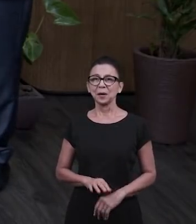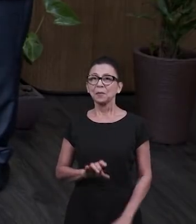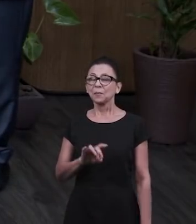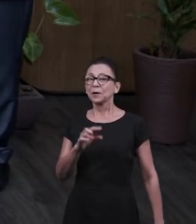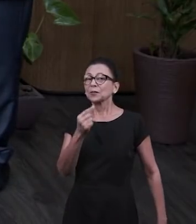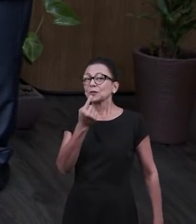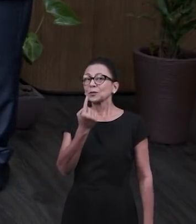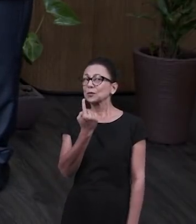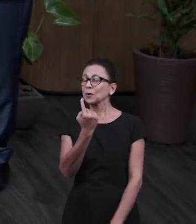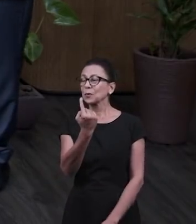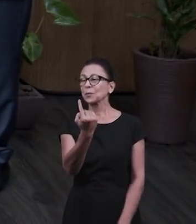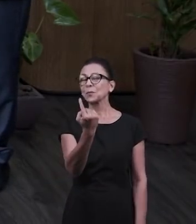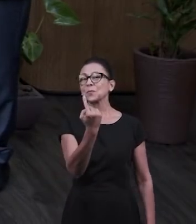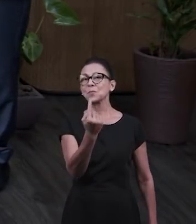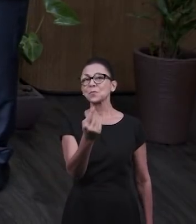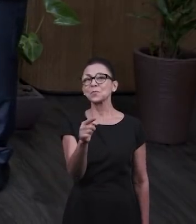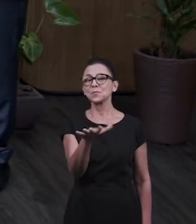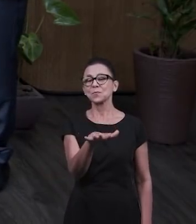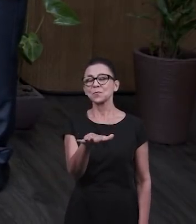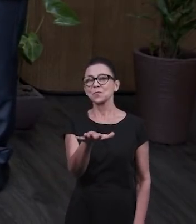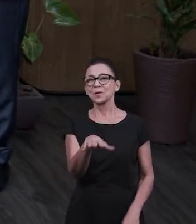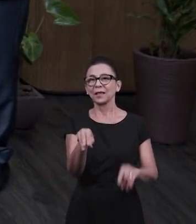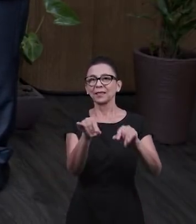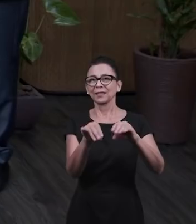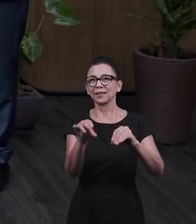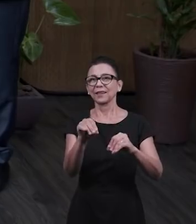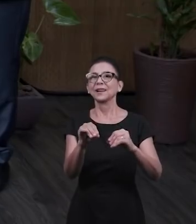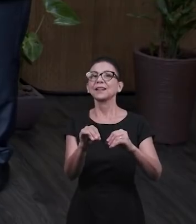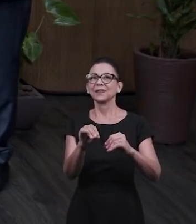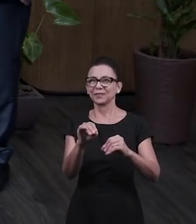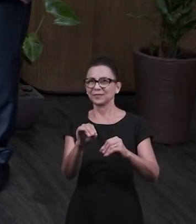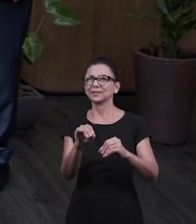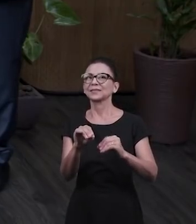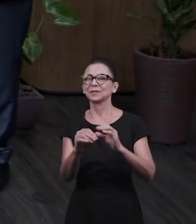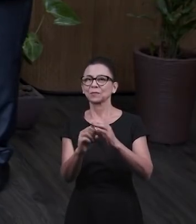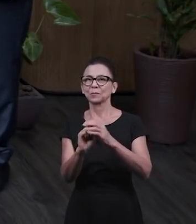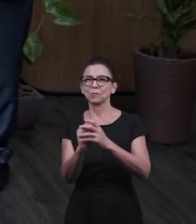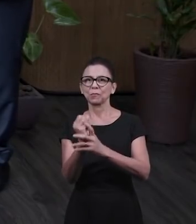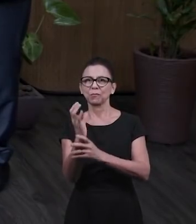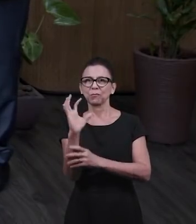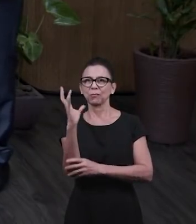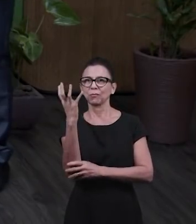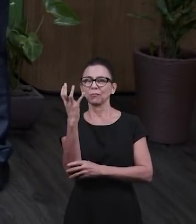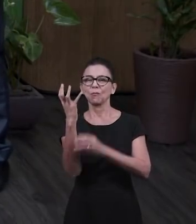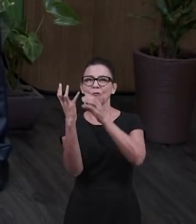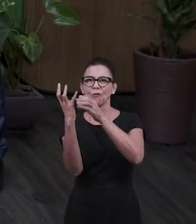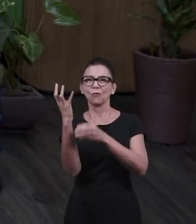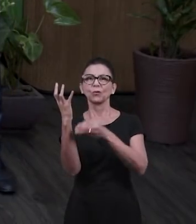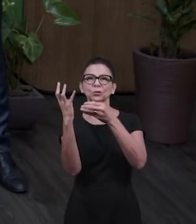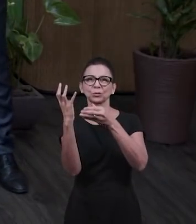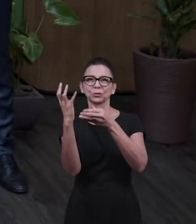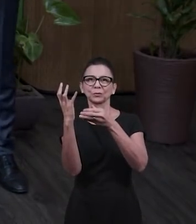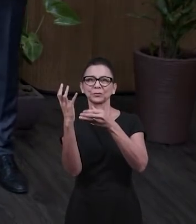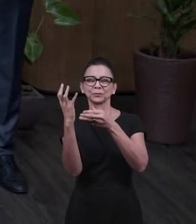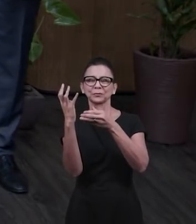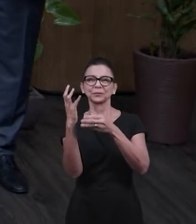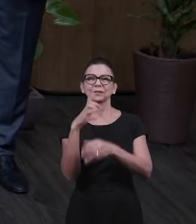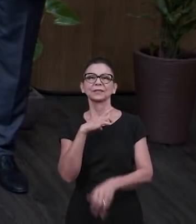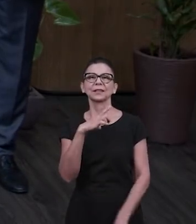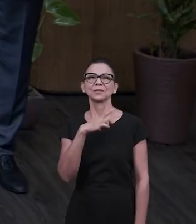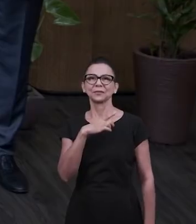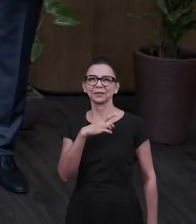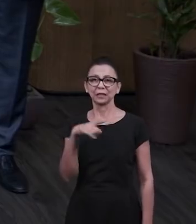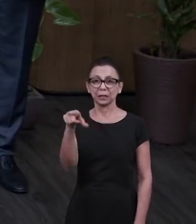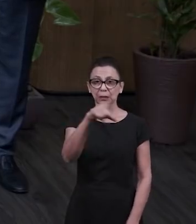dos terrenos deu fruto. E nós vamos ver o porquê. Mas todos receberam a semente. A mesma semente. O